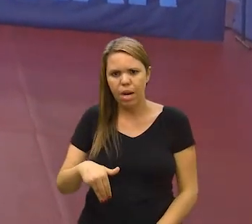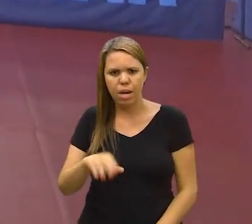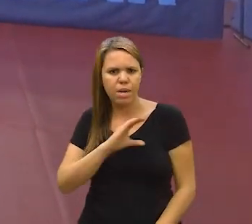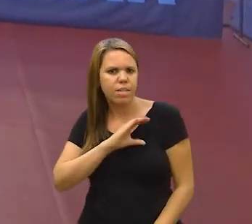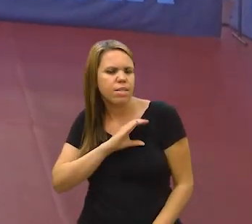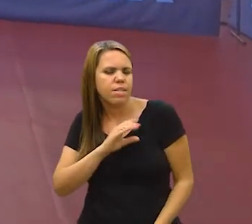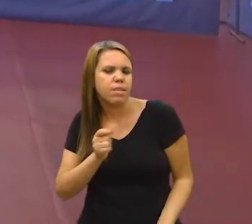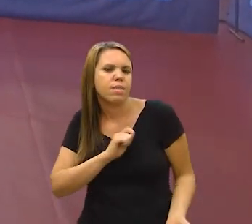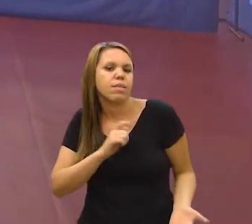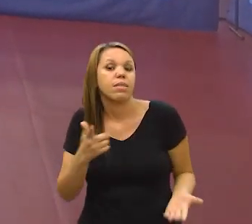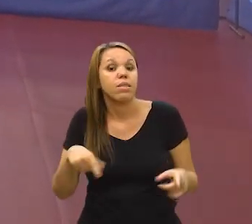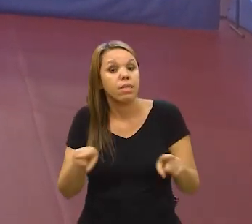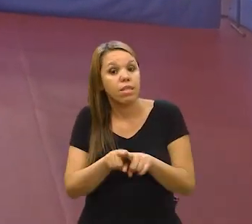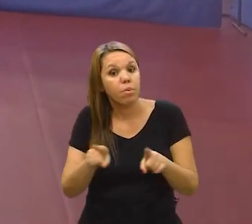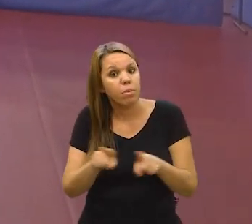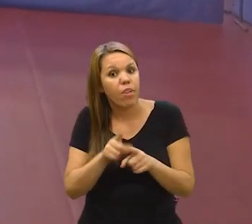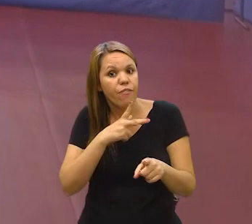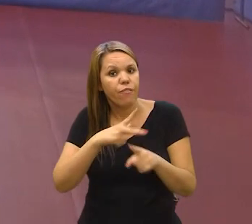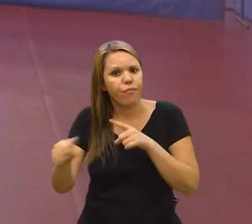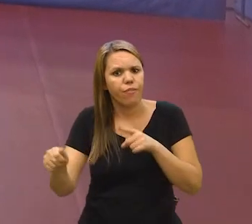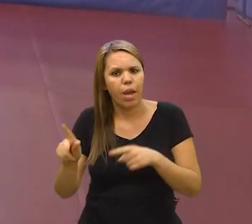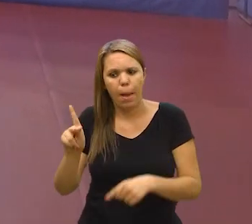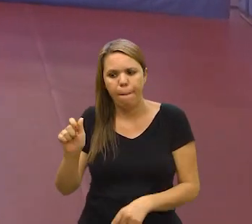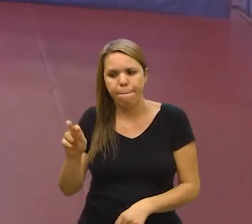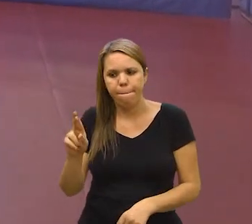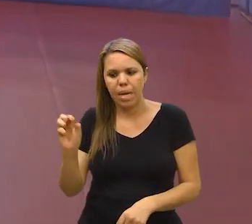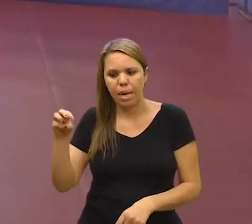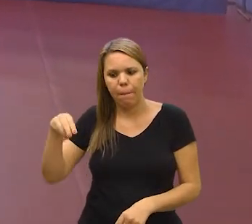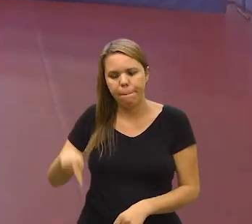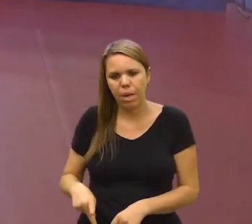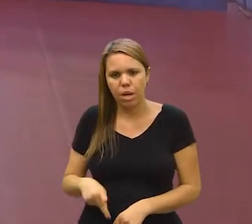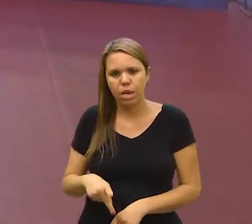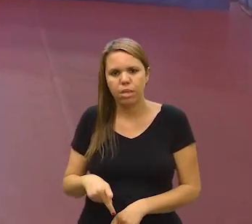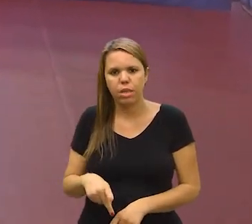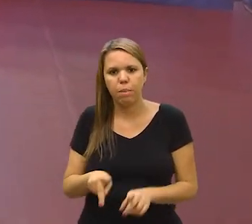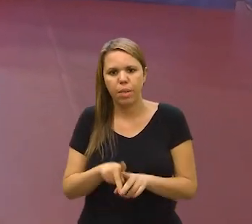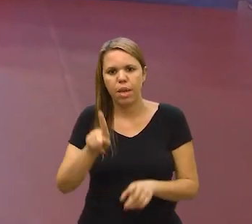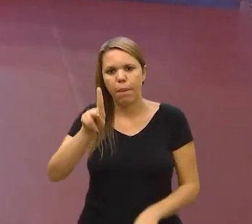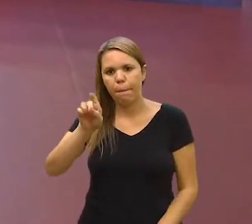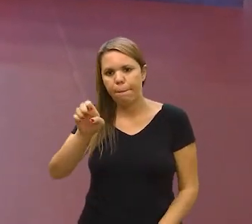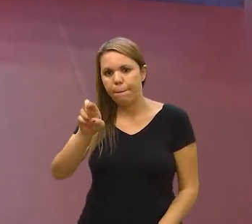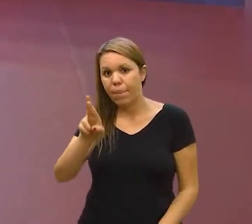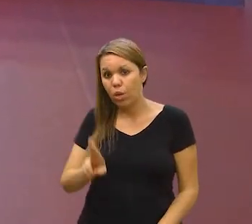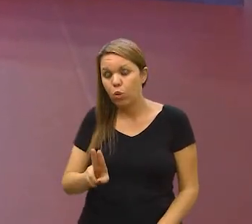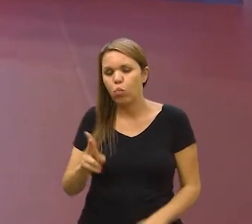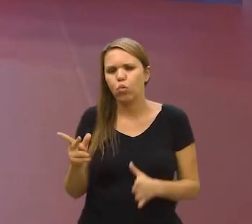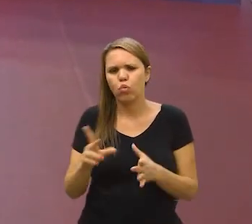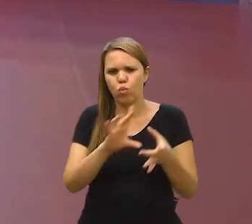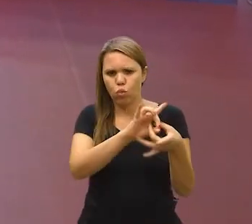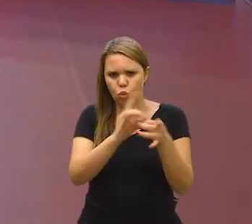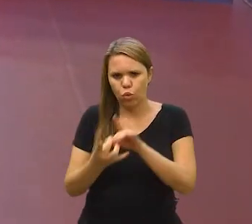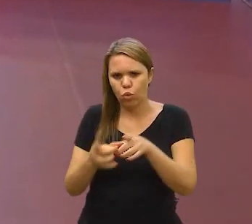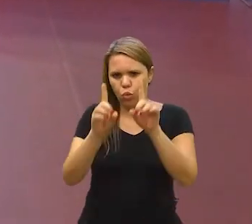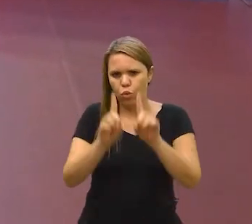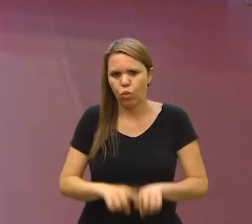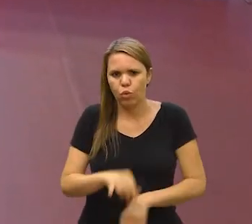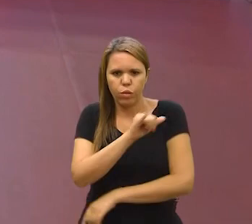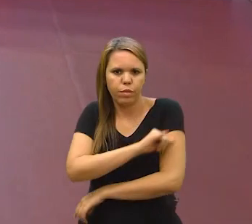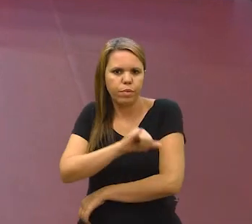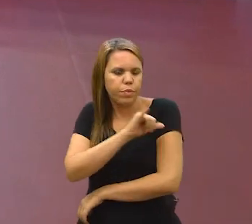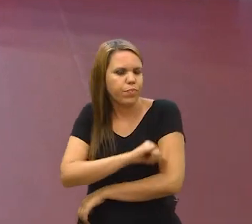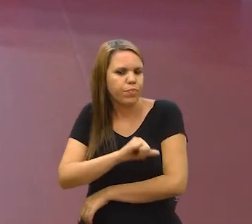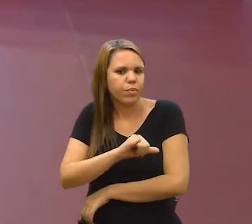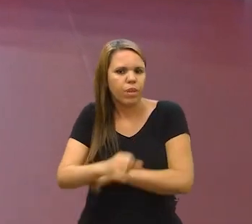Canadá. Também foi campeão no Parapan em Lima, no Peru. Disputou os Jogos Paralímpicos no Rio de Janeiro